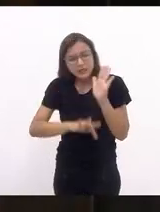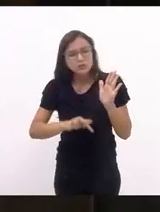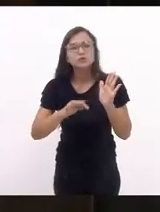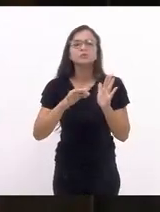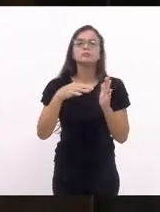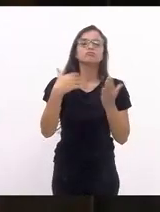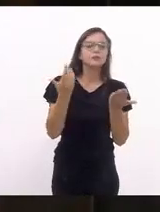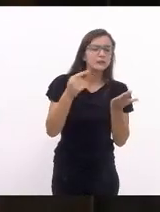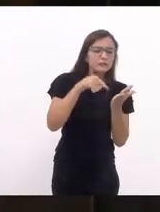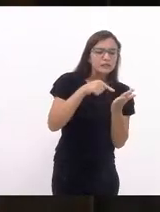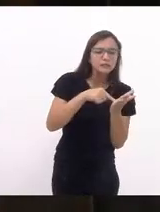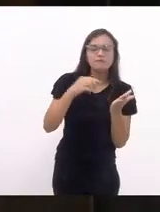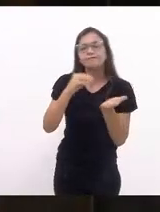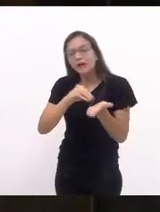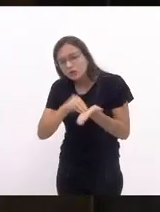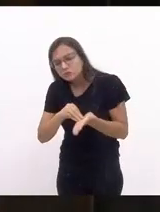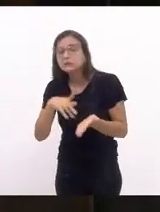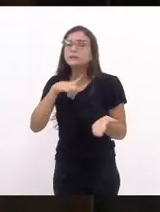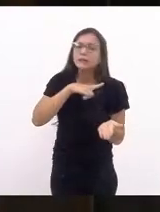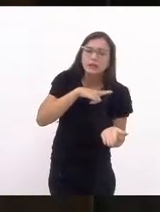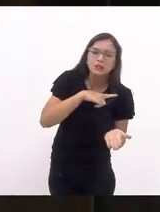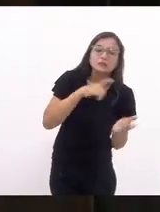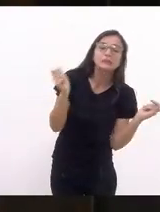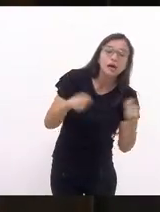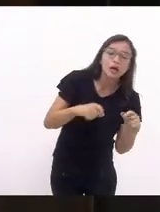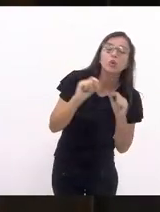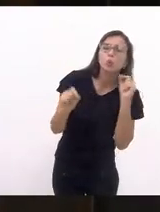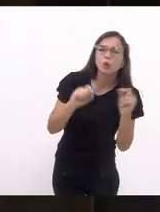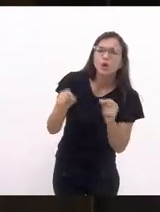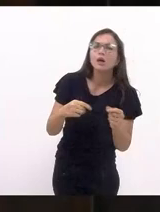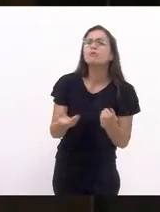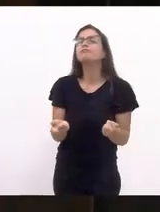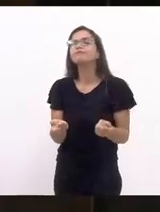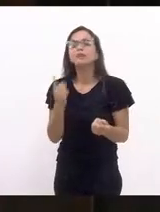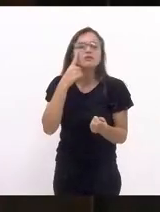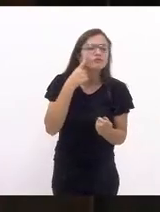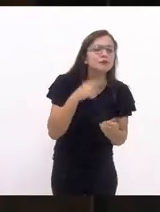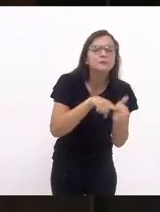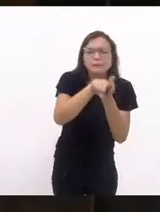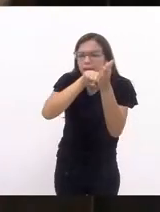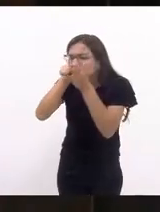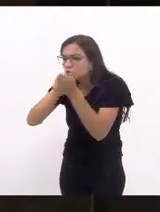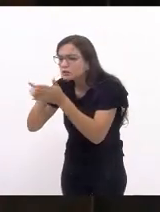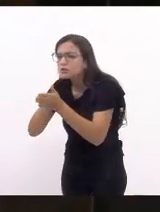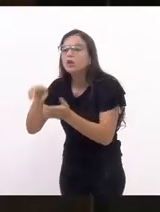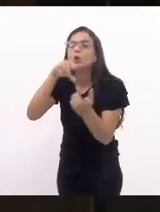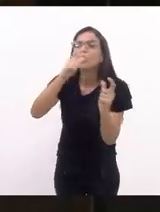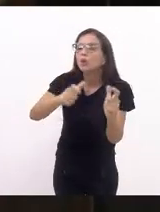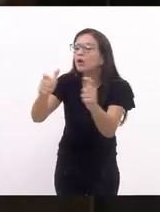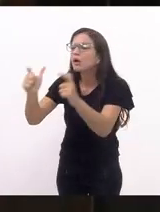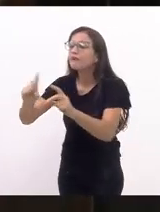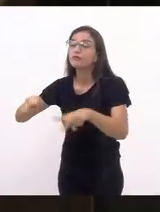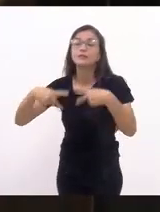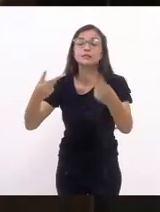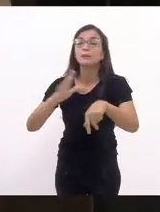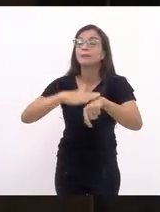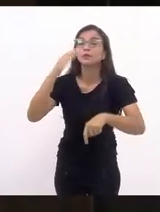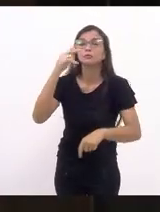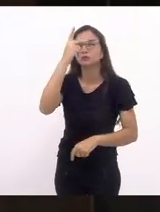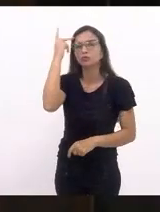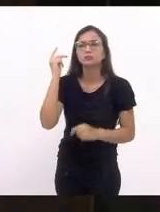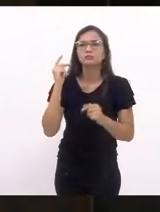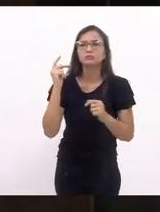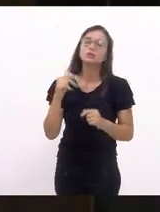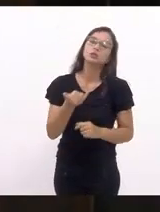gargalos e potencialidades de cada uma das regiões e levantou dados sobre os locais da Mais resultados perdão pelos